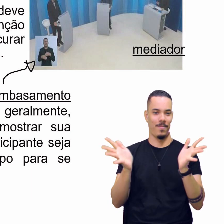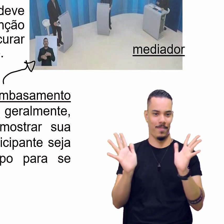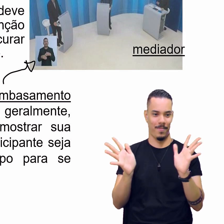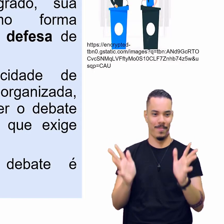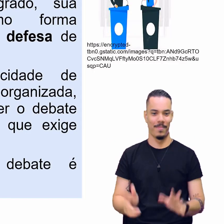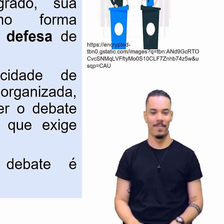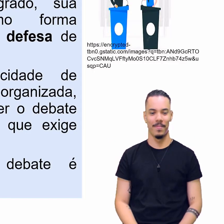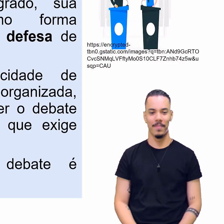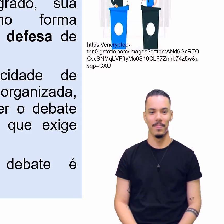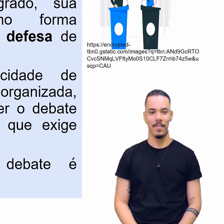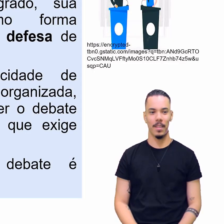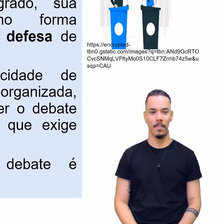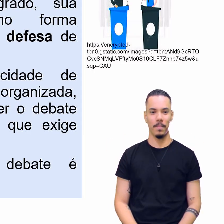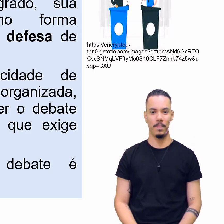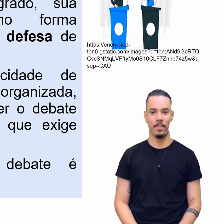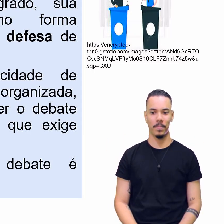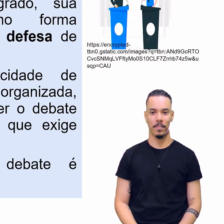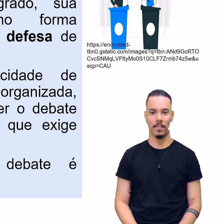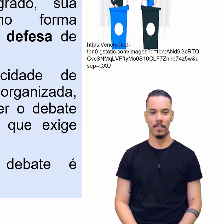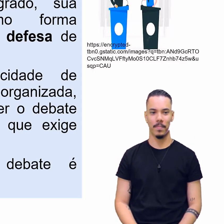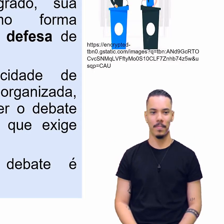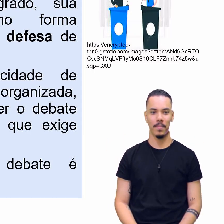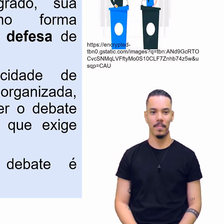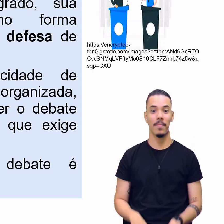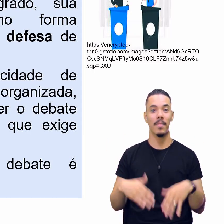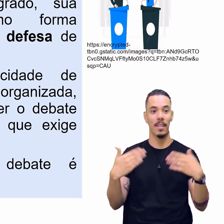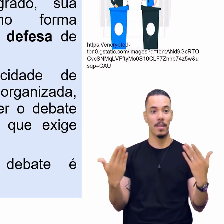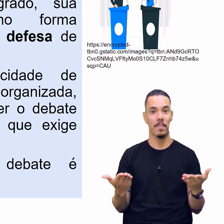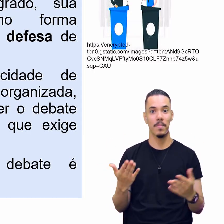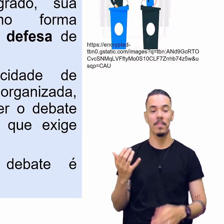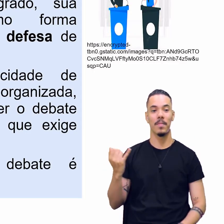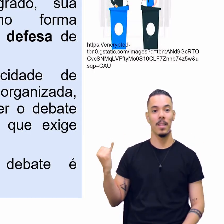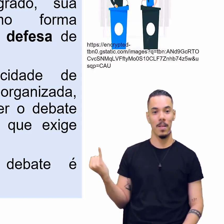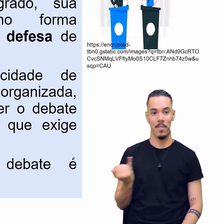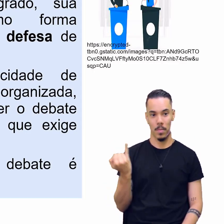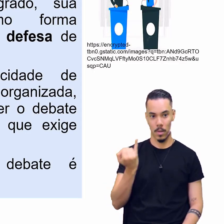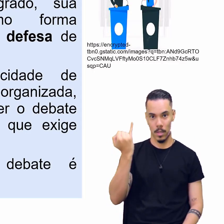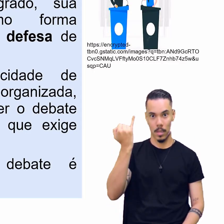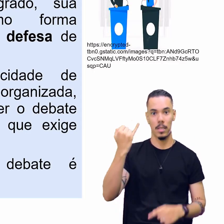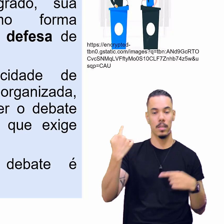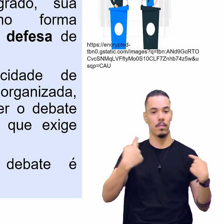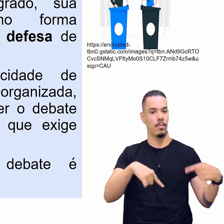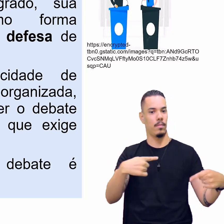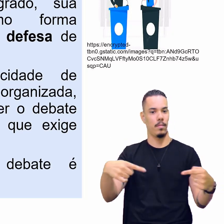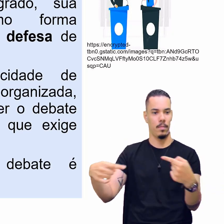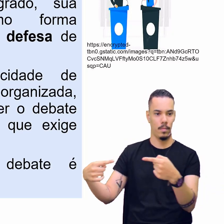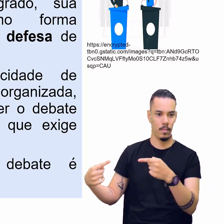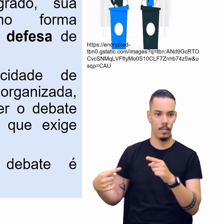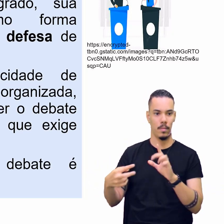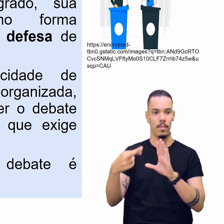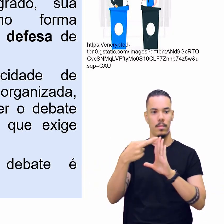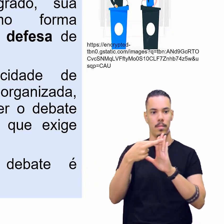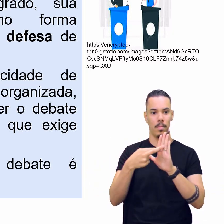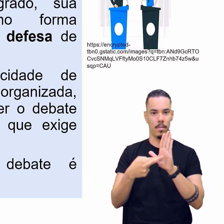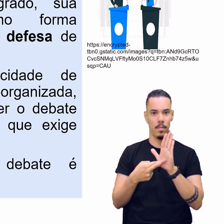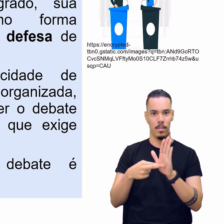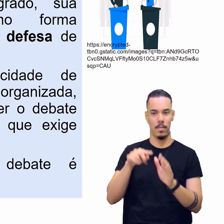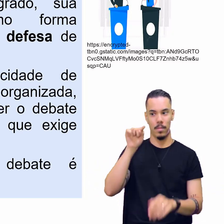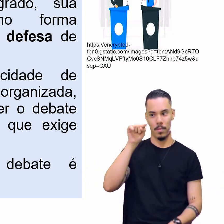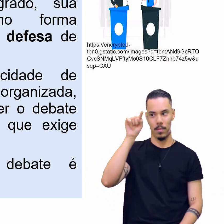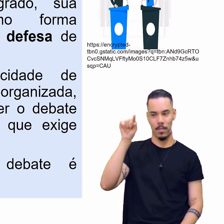acessibilidade. Vamos lá. A importância do debate regrado. Vamos